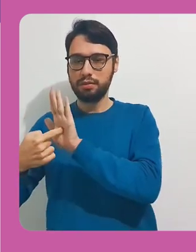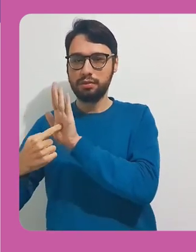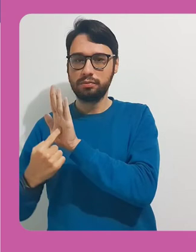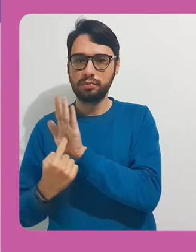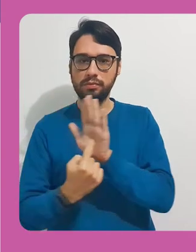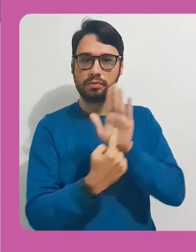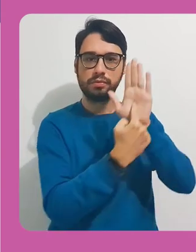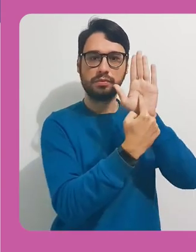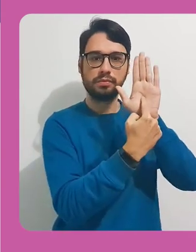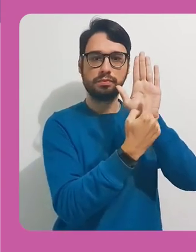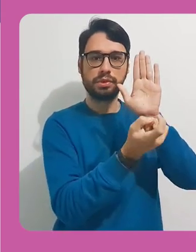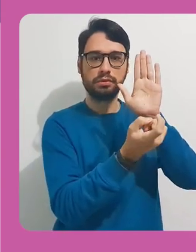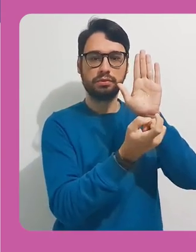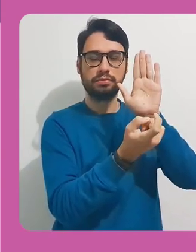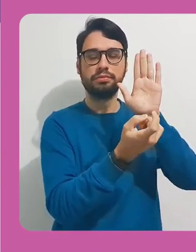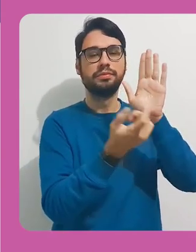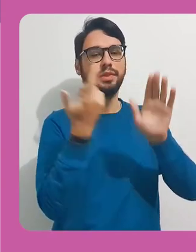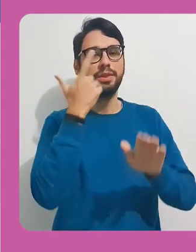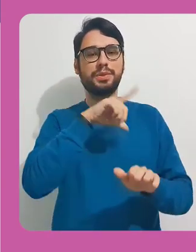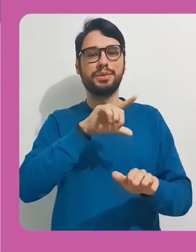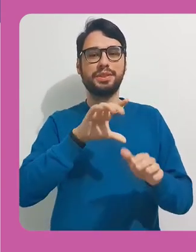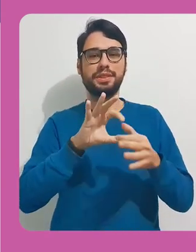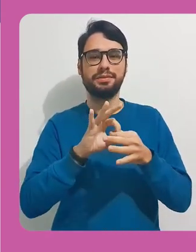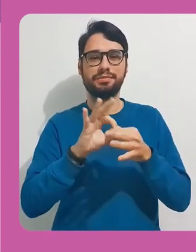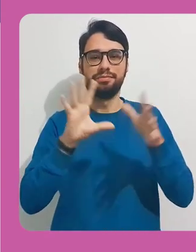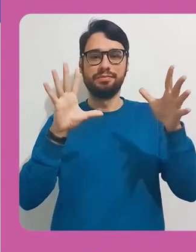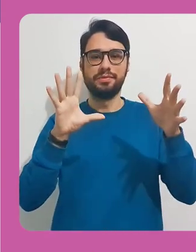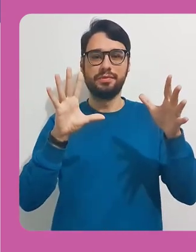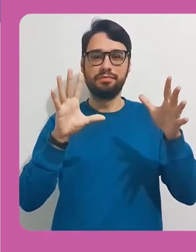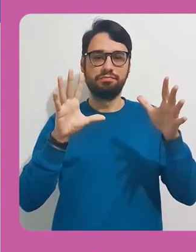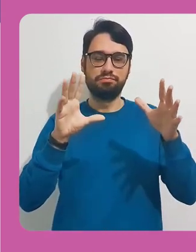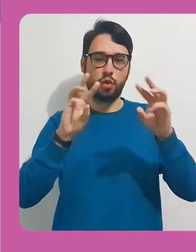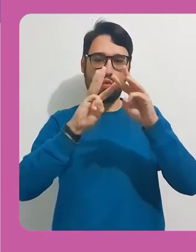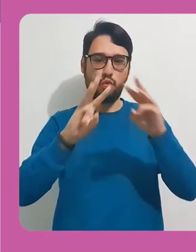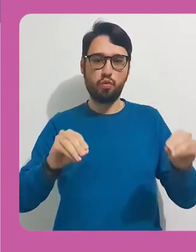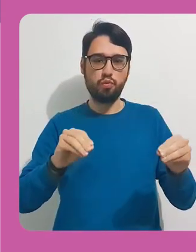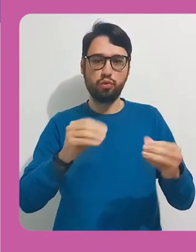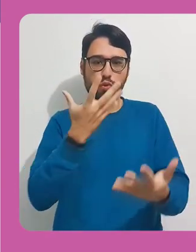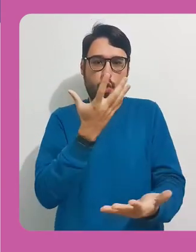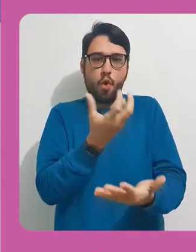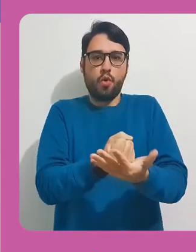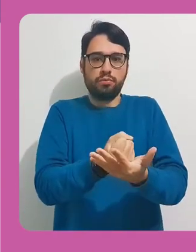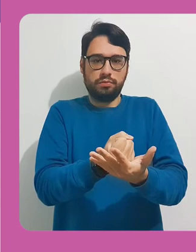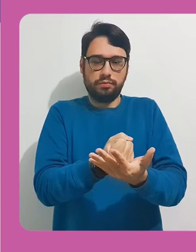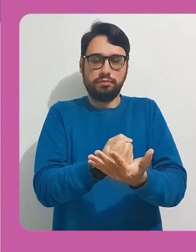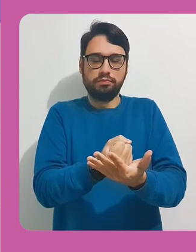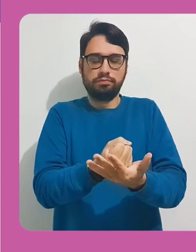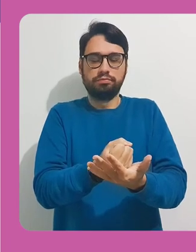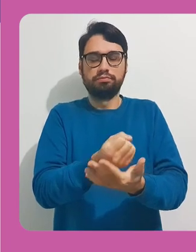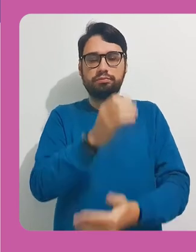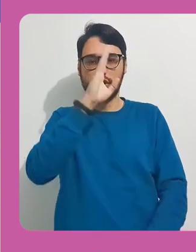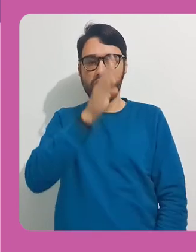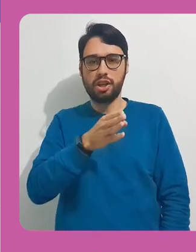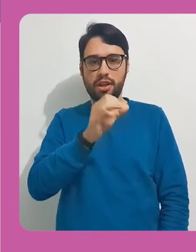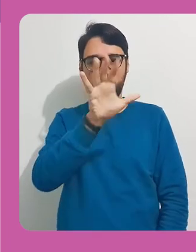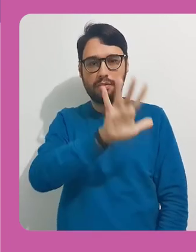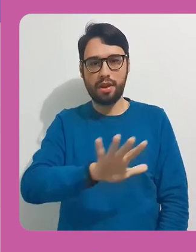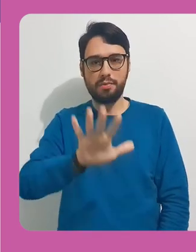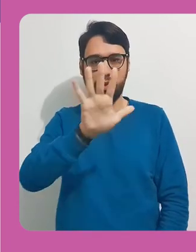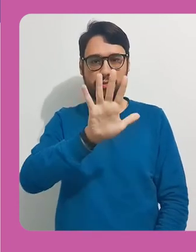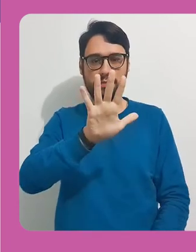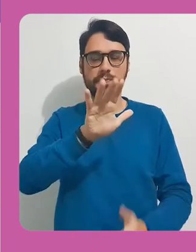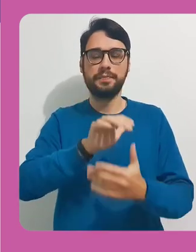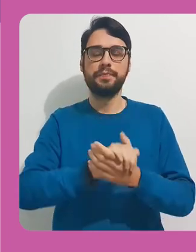imagem. Ok? No momento que ele arrasta para cá, o próprio Moodle carrega a imagem